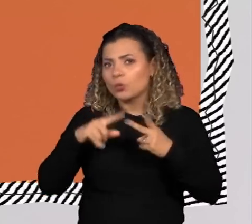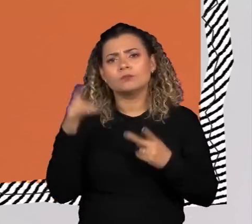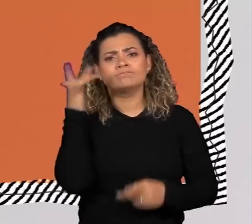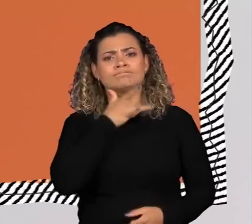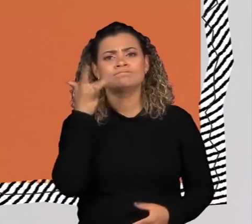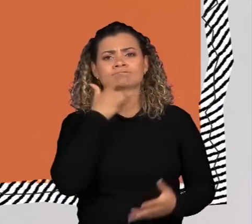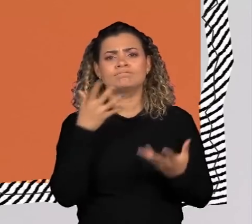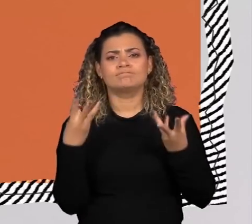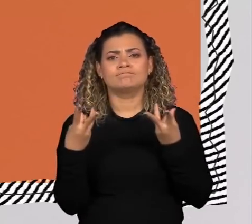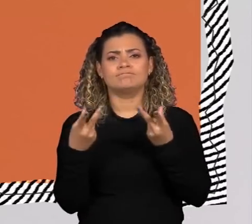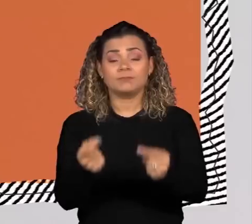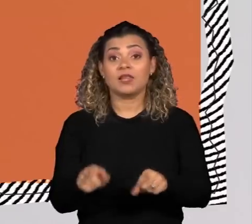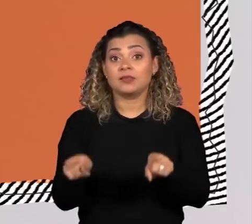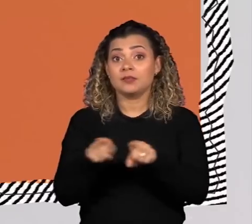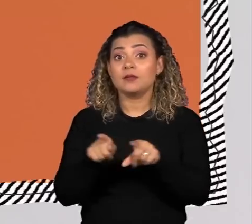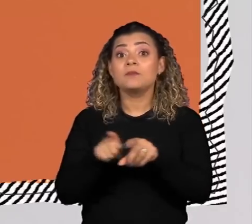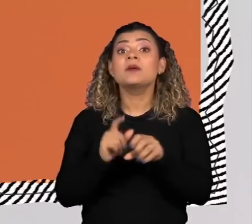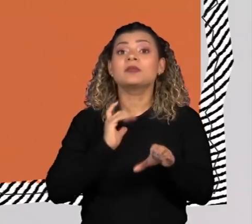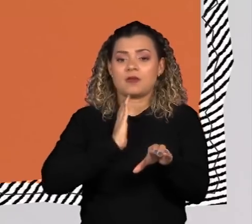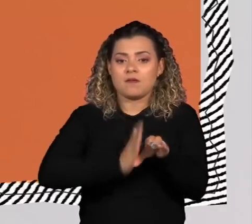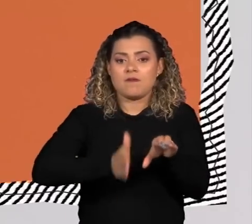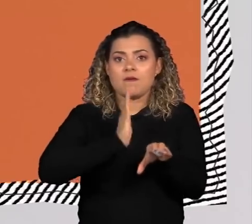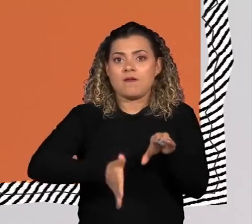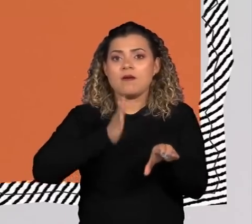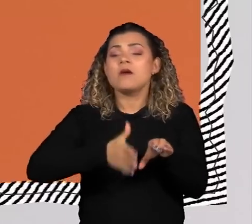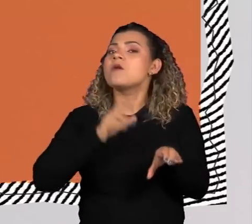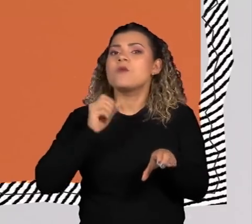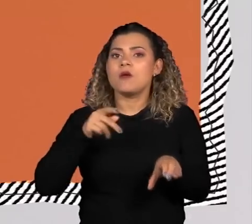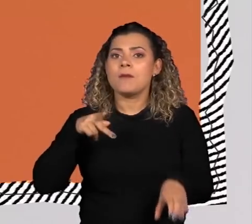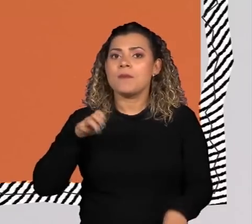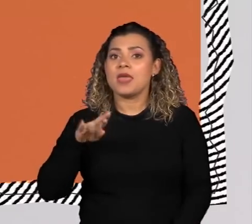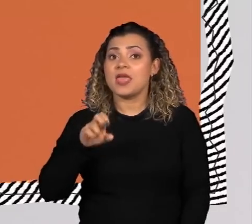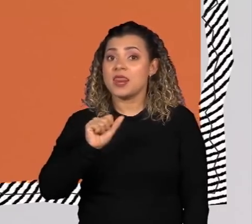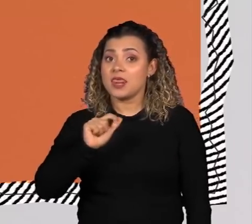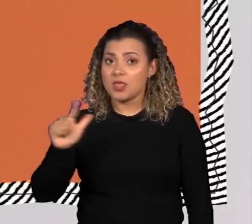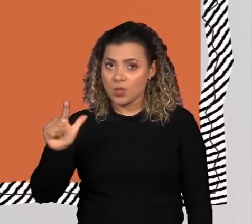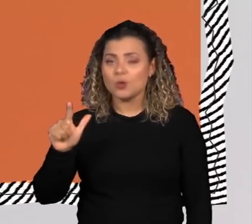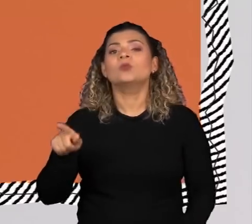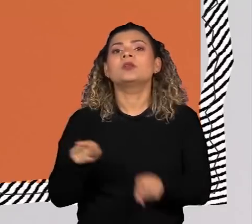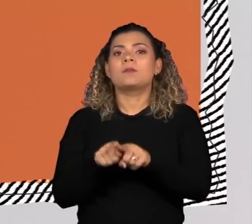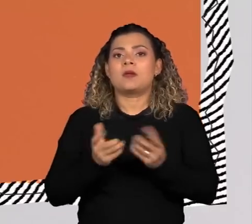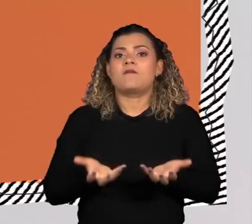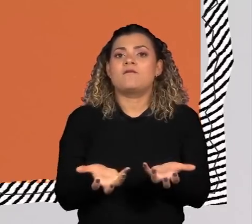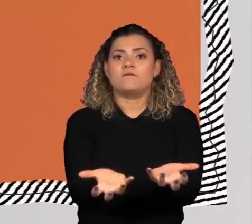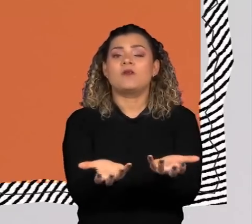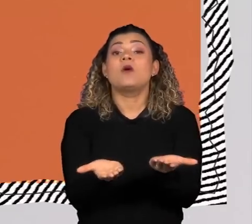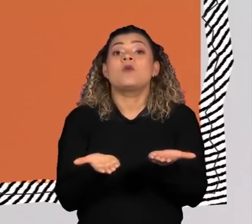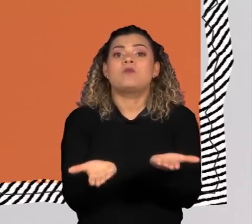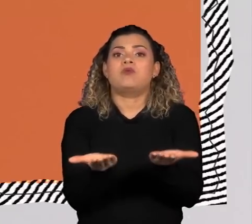gente. Pernil desossado, assado no forno